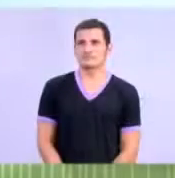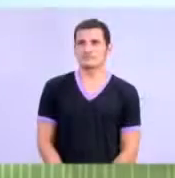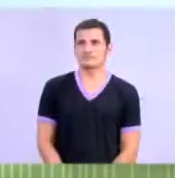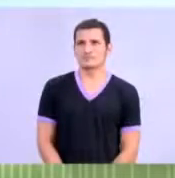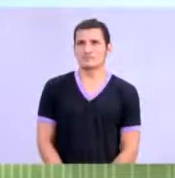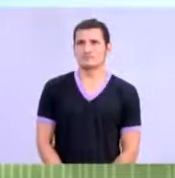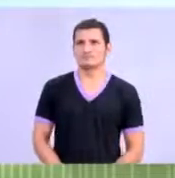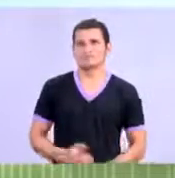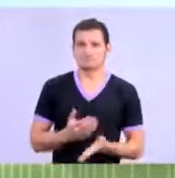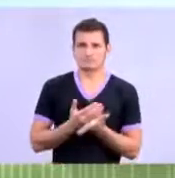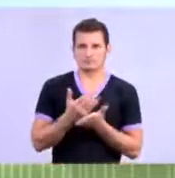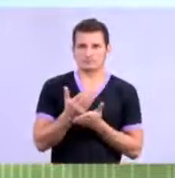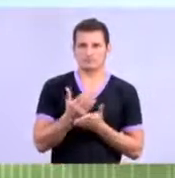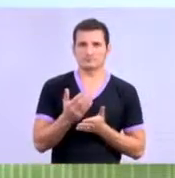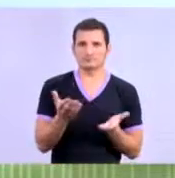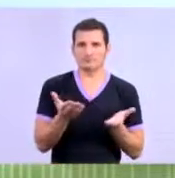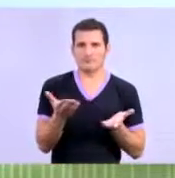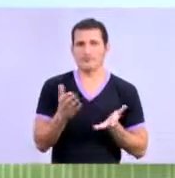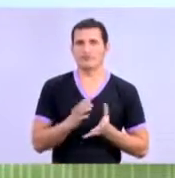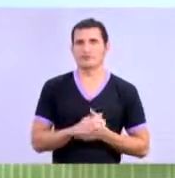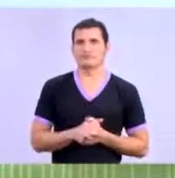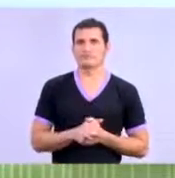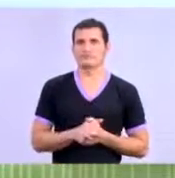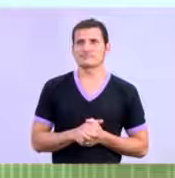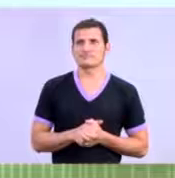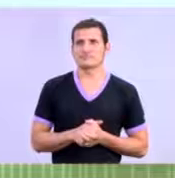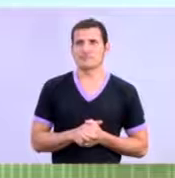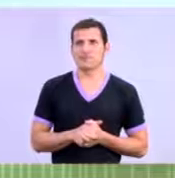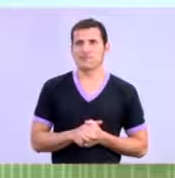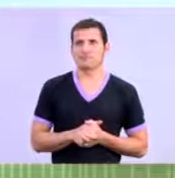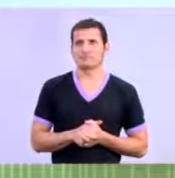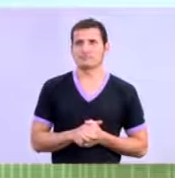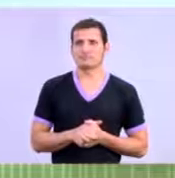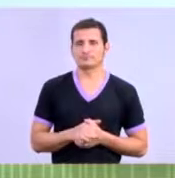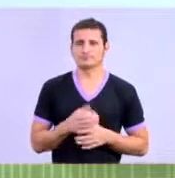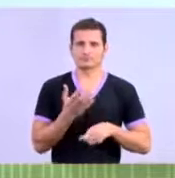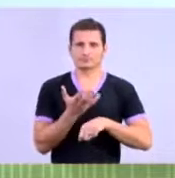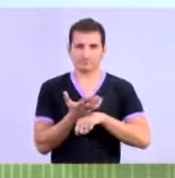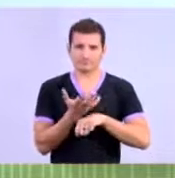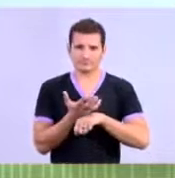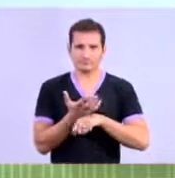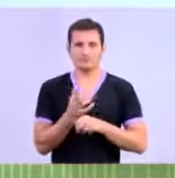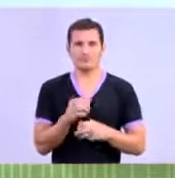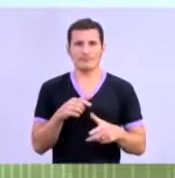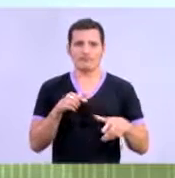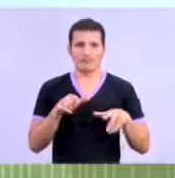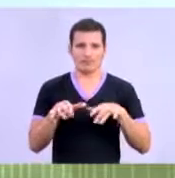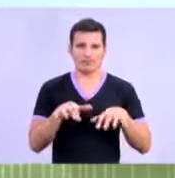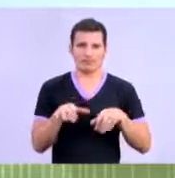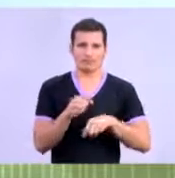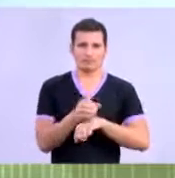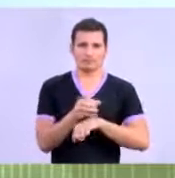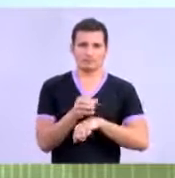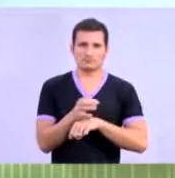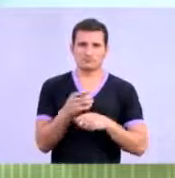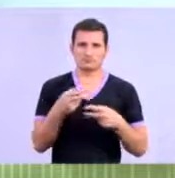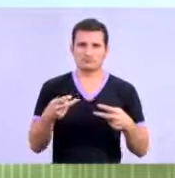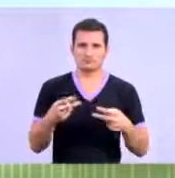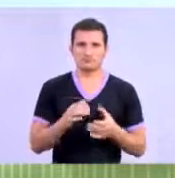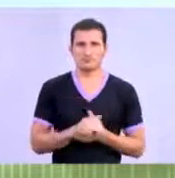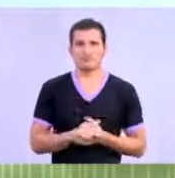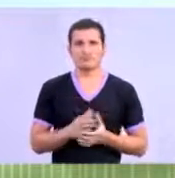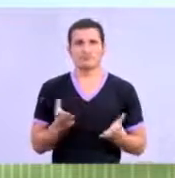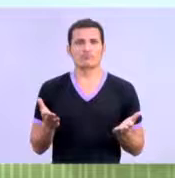Vamos começar então novamente a disciplina de programação orientada a objetos. A nossa aula de hoje nós vamos falar de